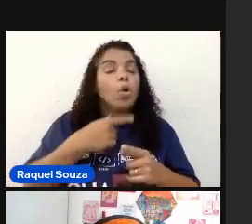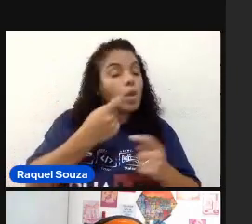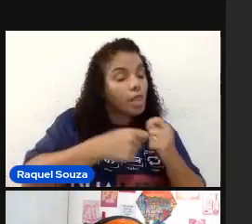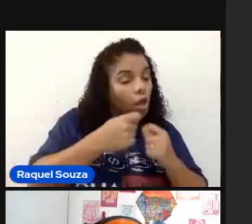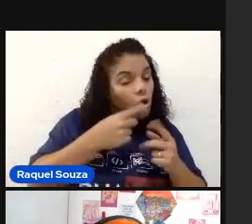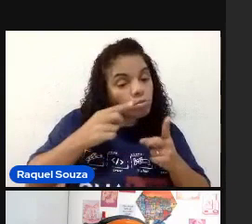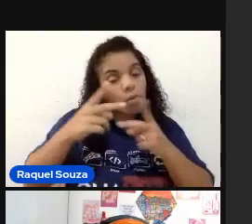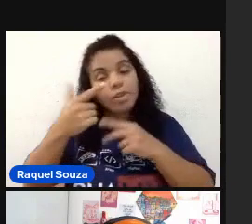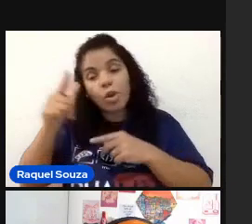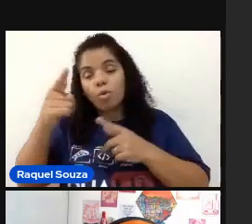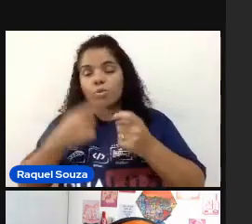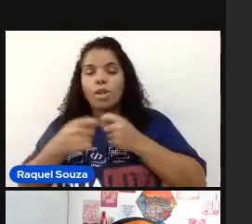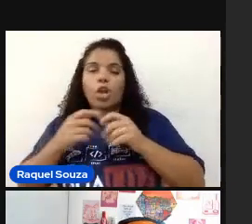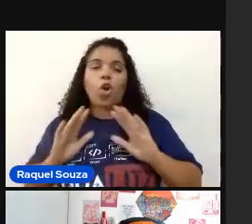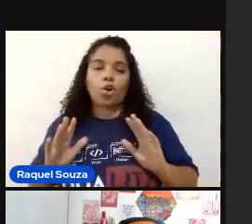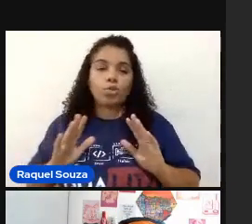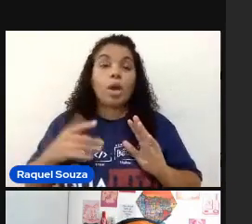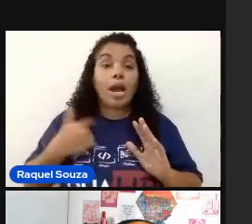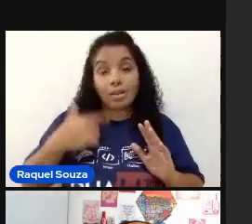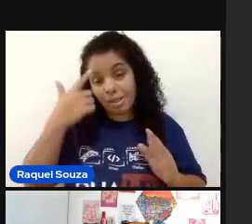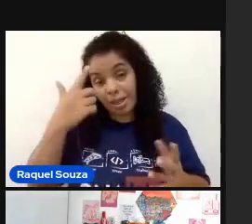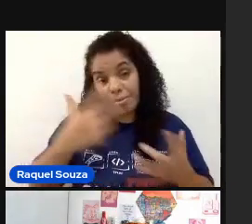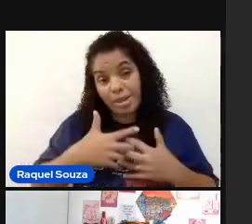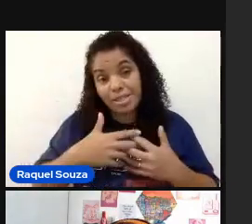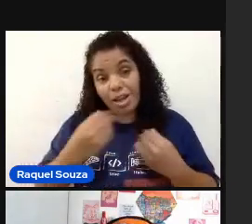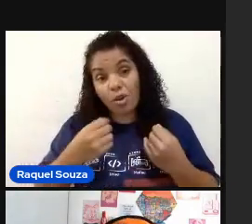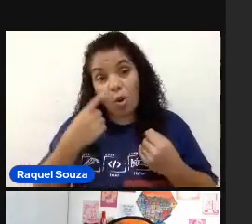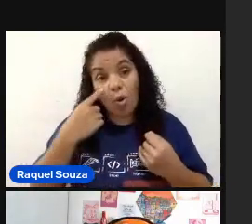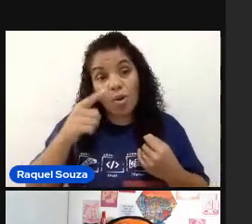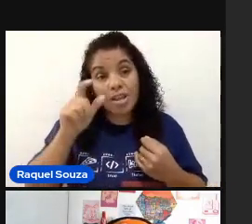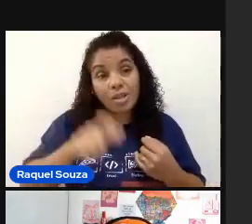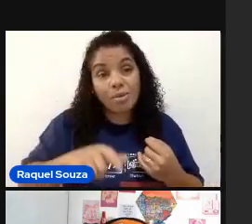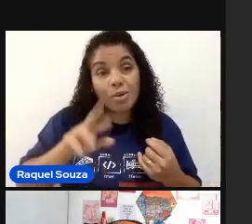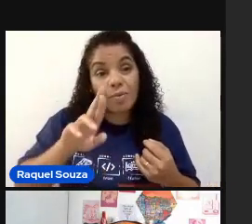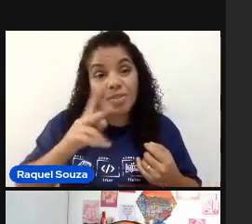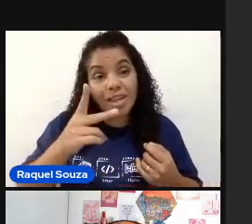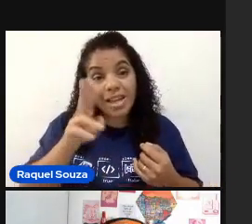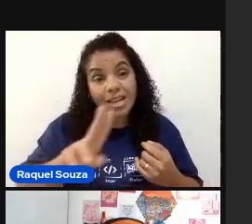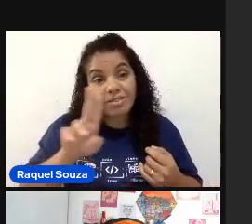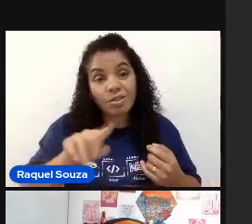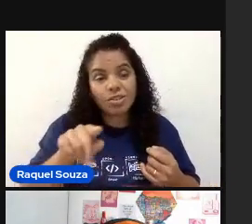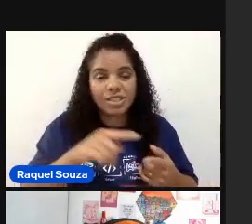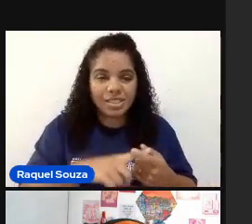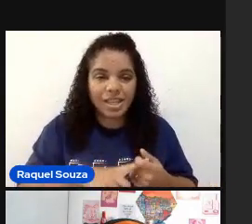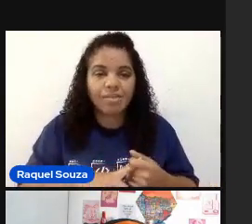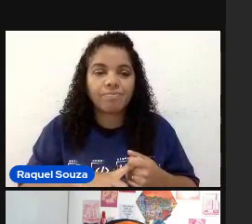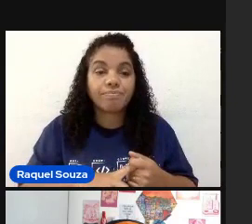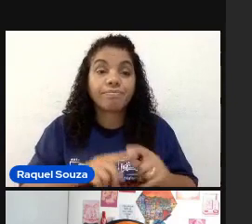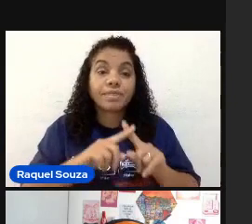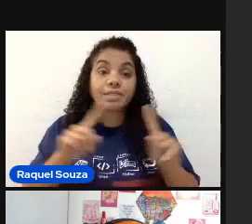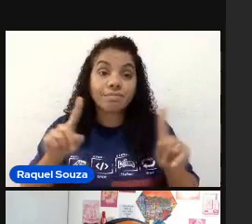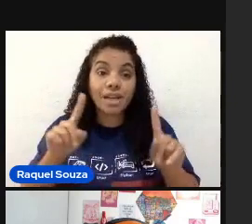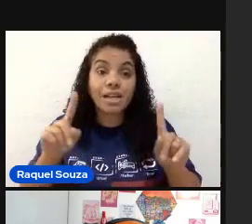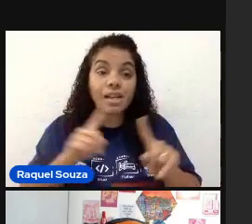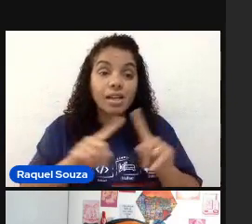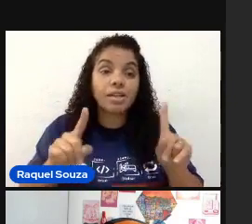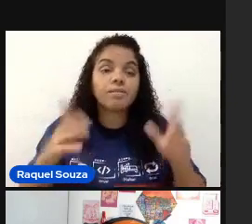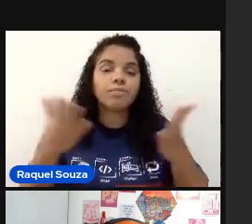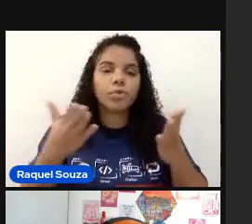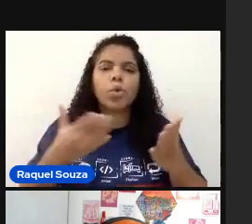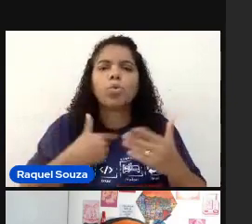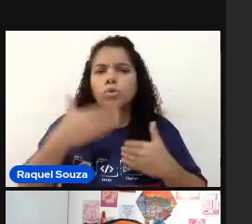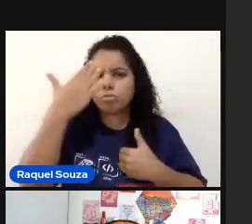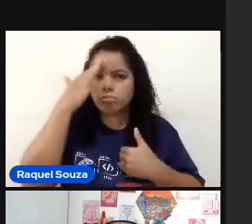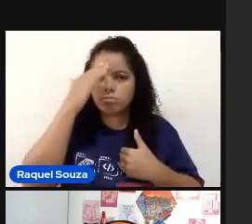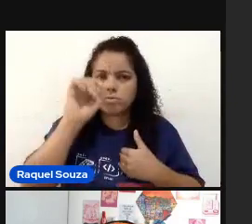E aí, eu tenho que pensar com o olhar da pessoa do RH que vai utilizar. Mas hoje a gente entende que